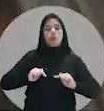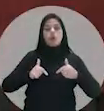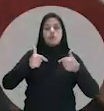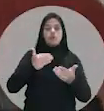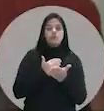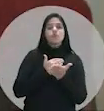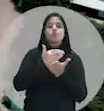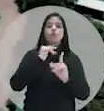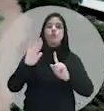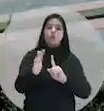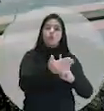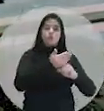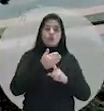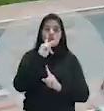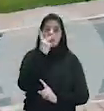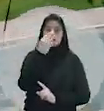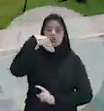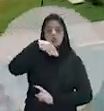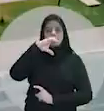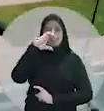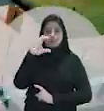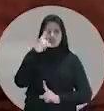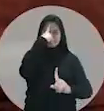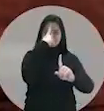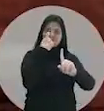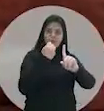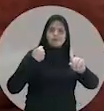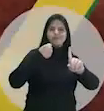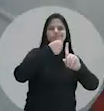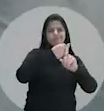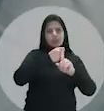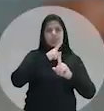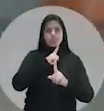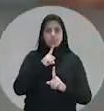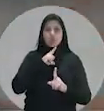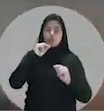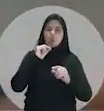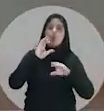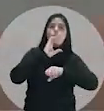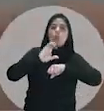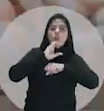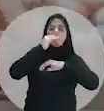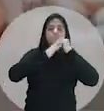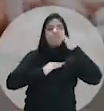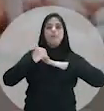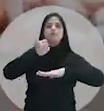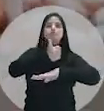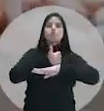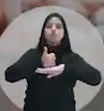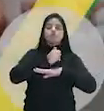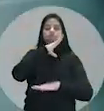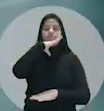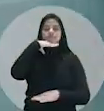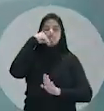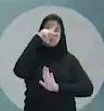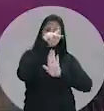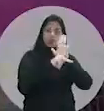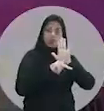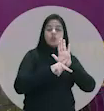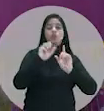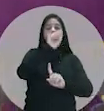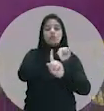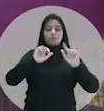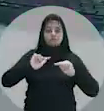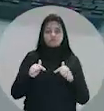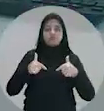como espaço de acolhimento o criado no hmp para as vítimas da violência um programa de capacitação profissional qualifica a mulher filtros é